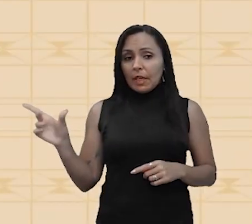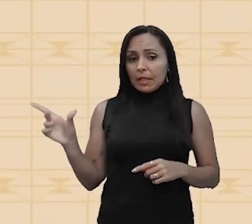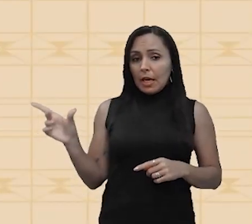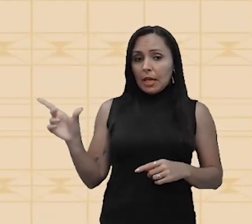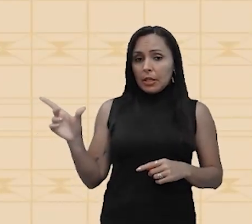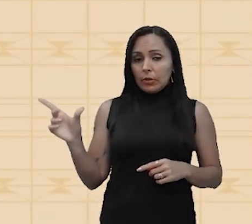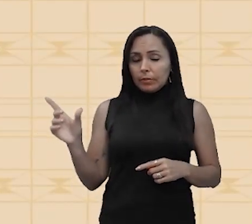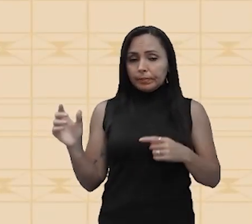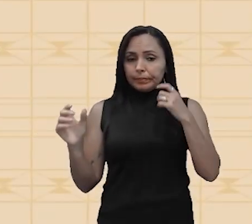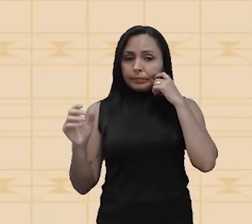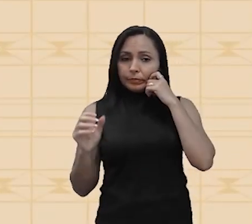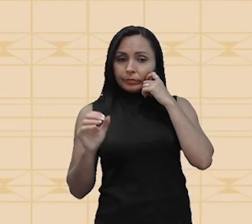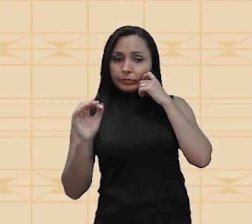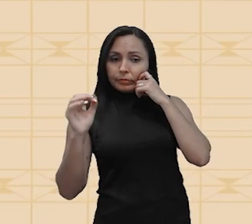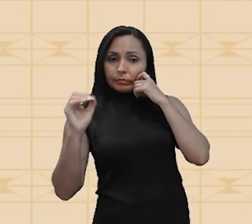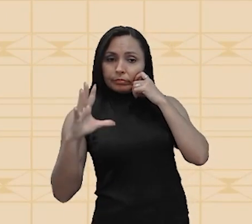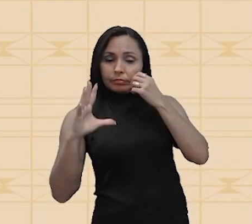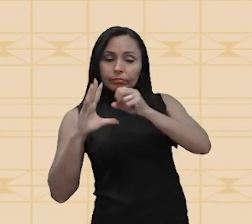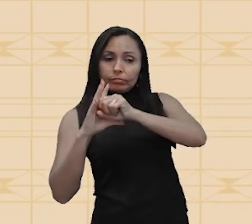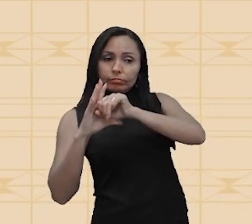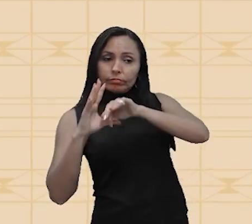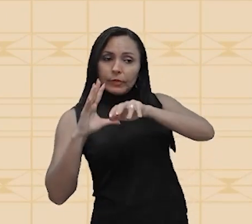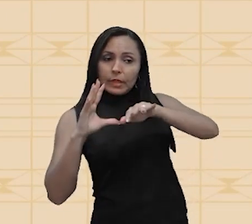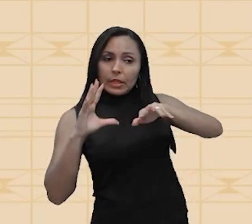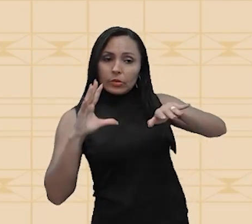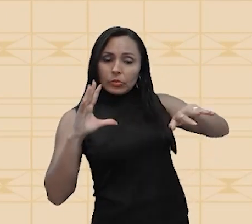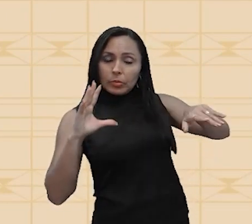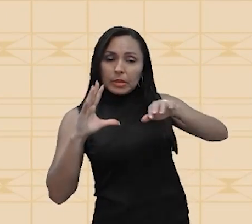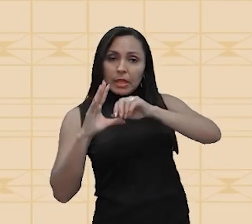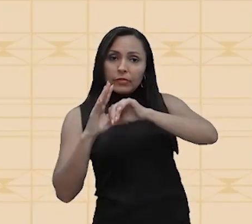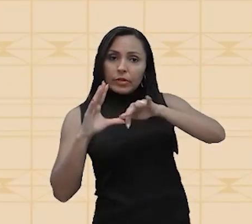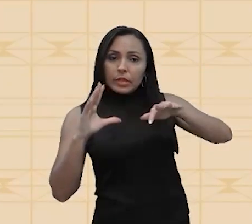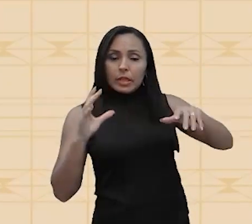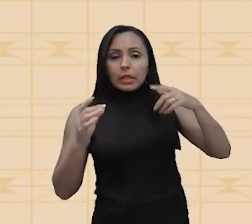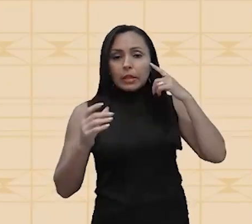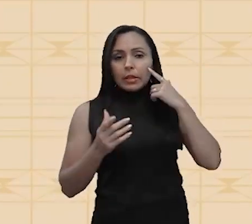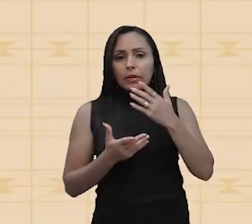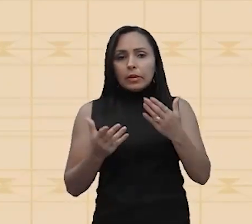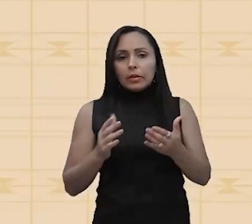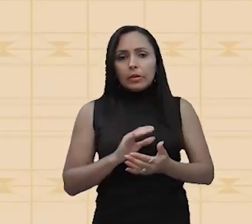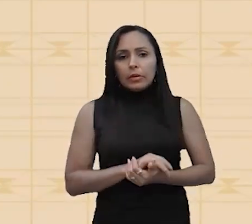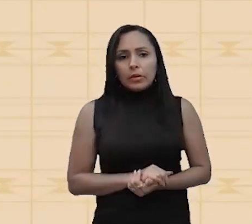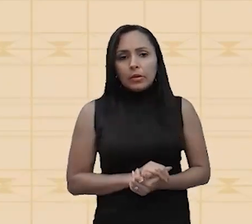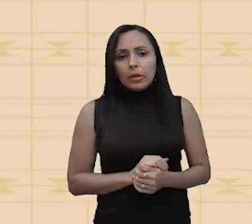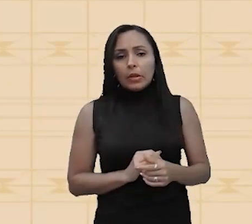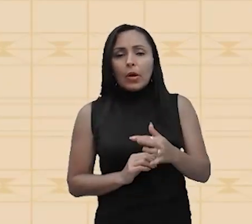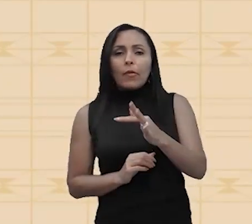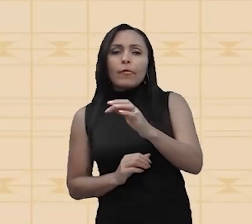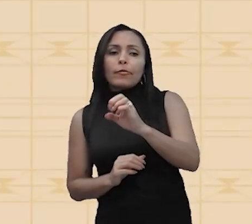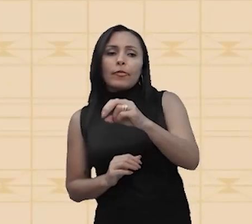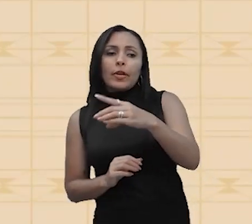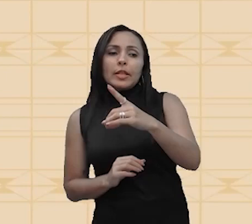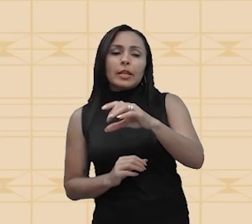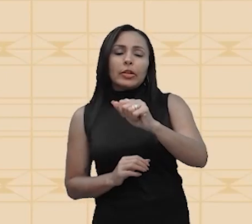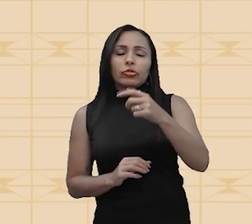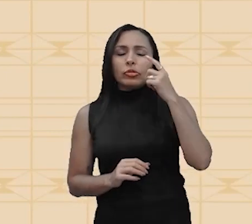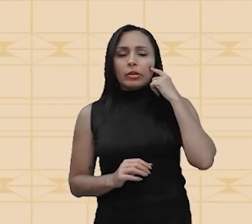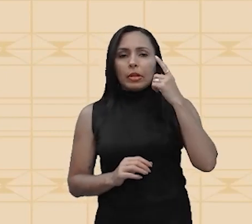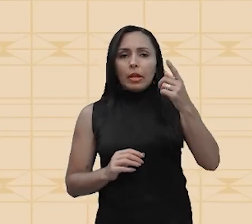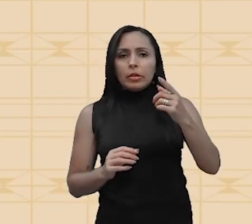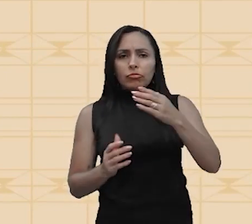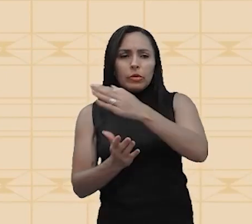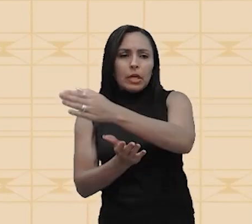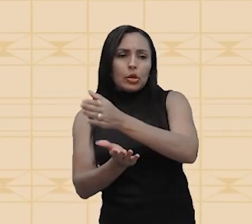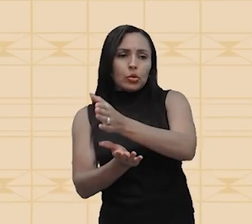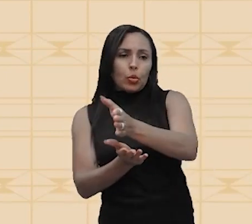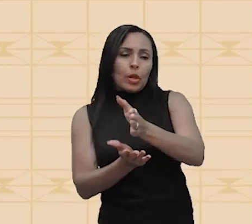as suas direções absorvidas por ela. Para isso nós vamos colocar fendas, e essas fendas vão ter direcionamentos que vão fazer com